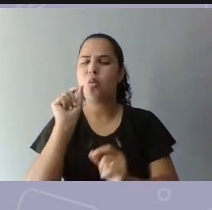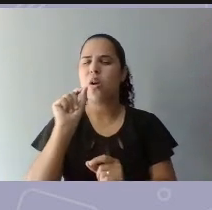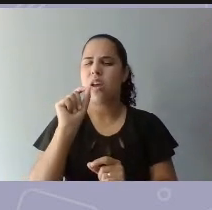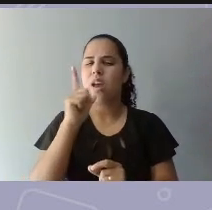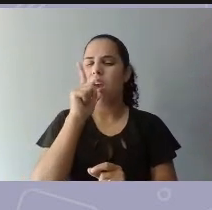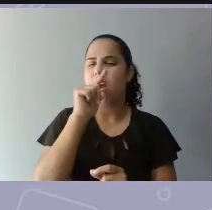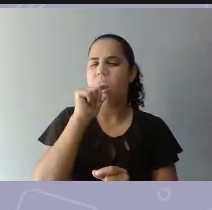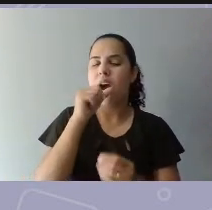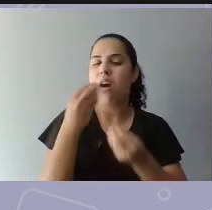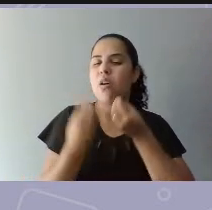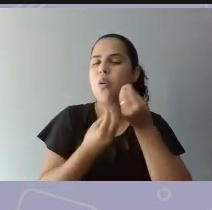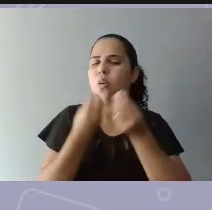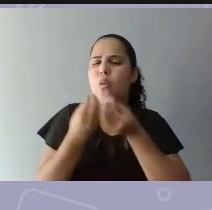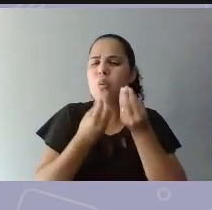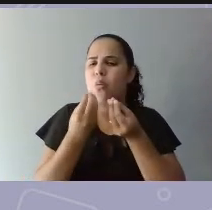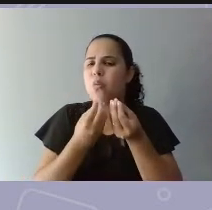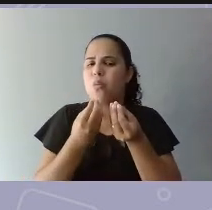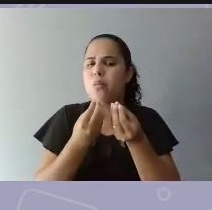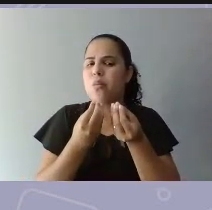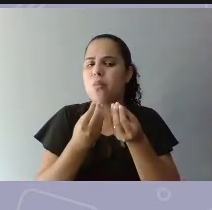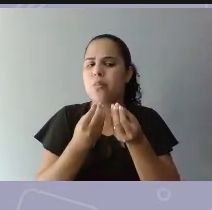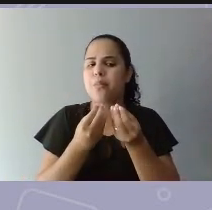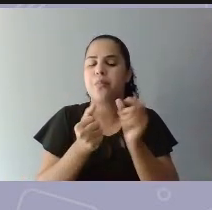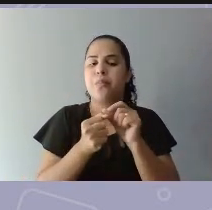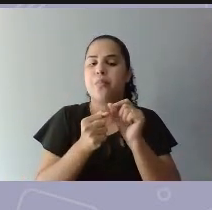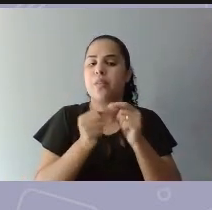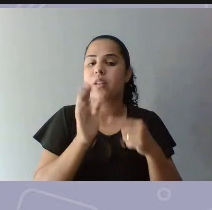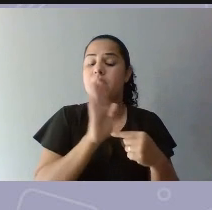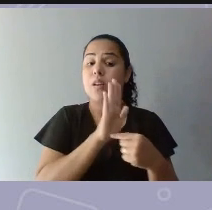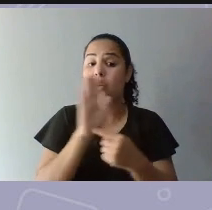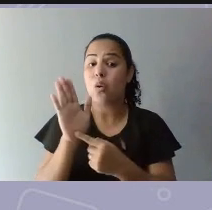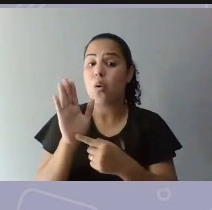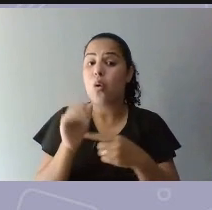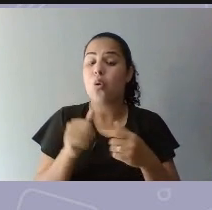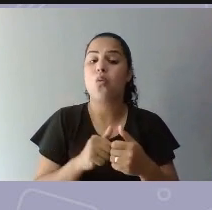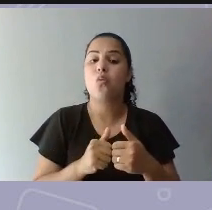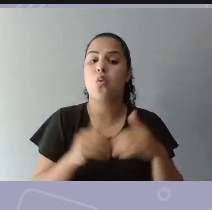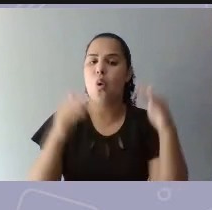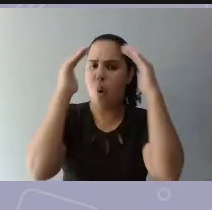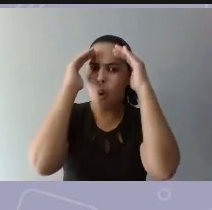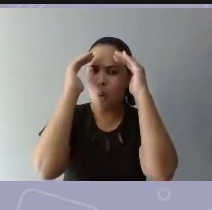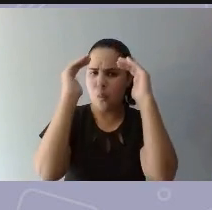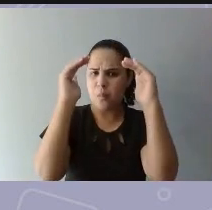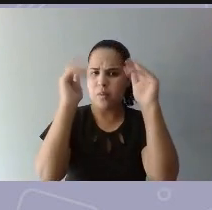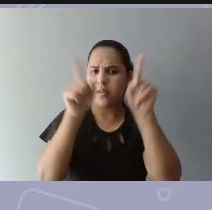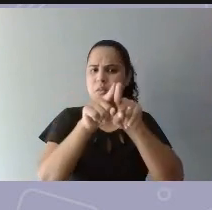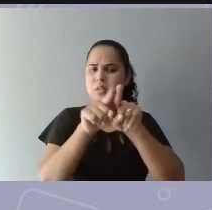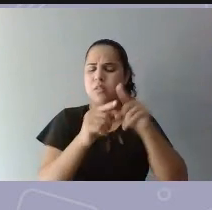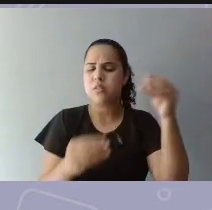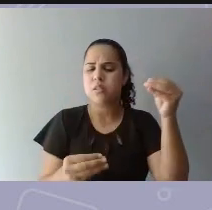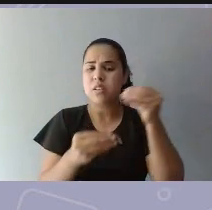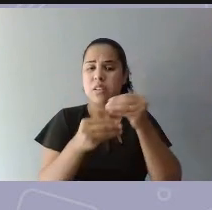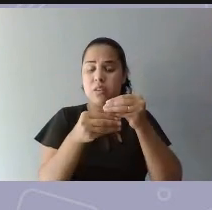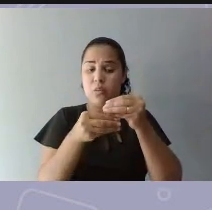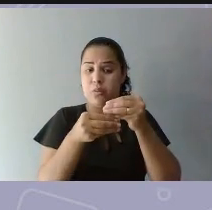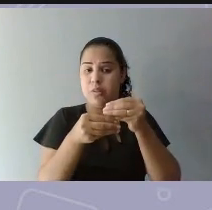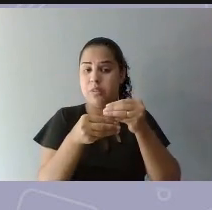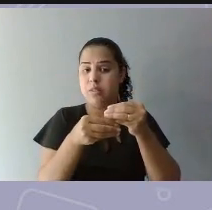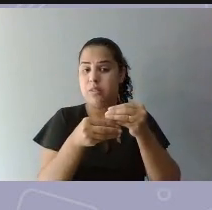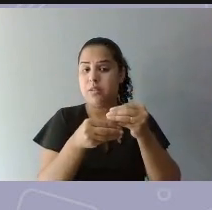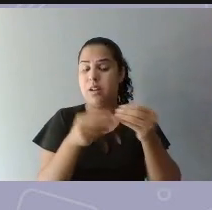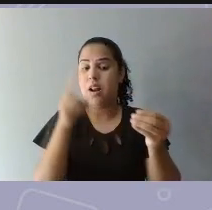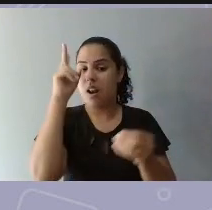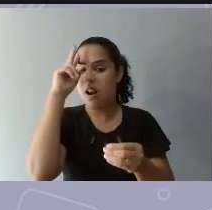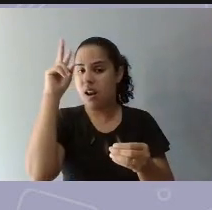vai ali é um transporte passivo que vai ali obedecer respeitar o gradiente de concentração e aí lembrar